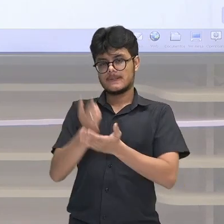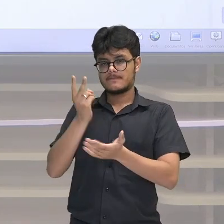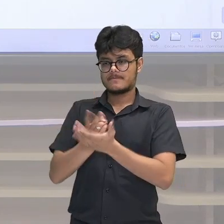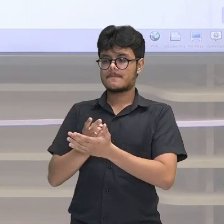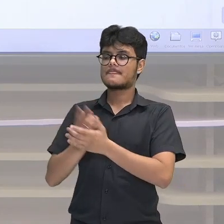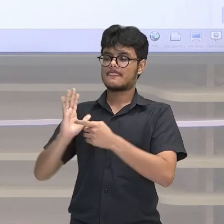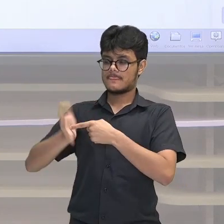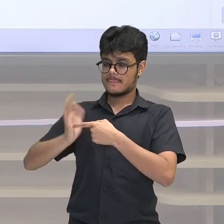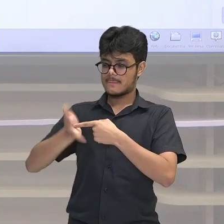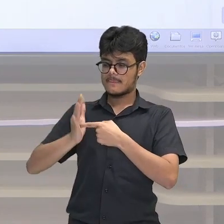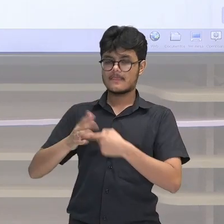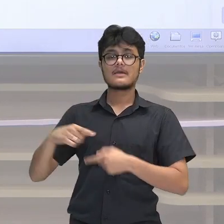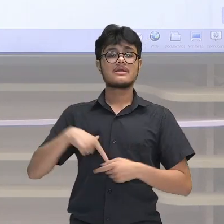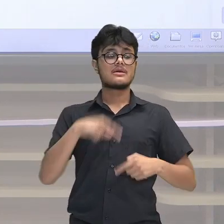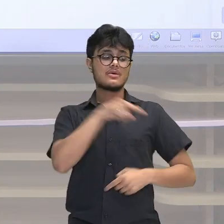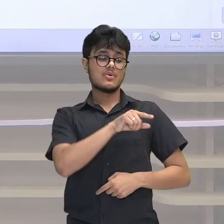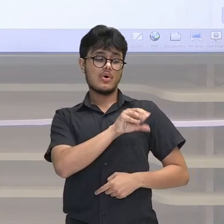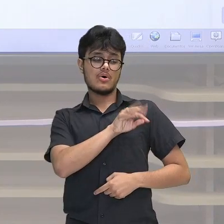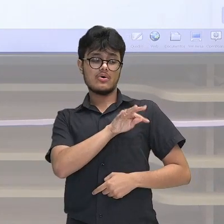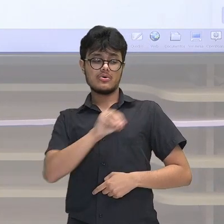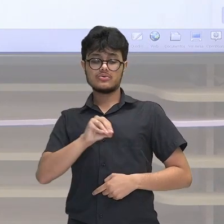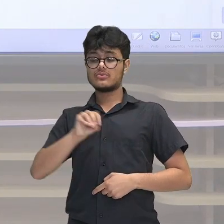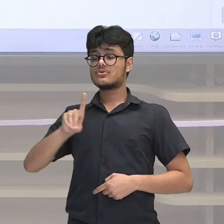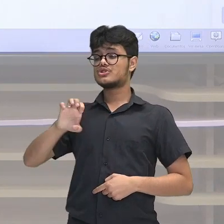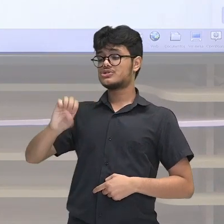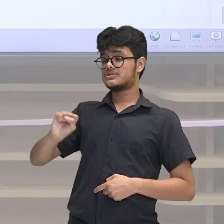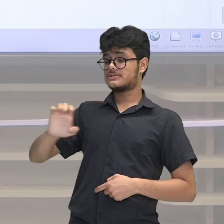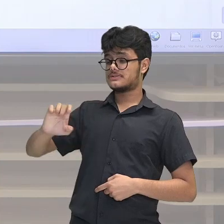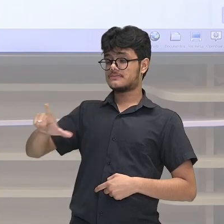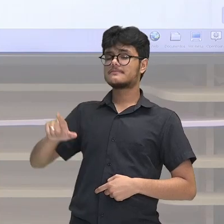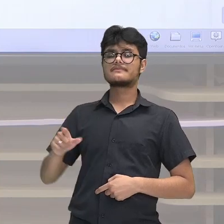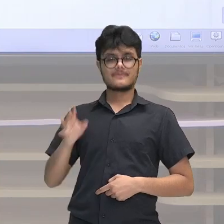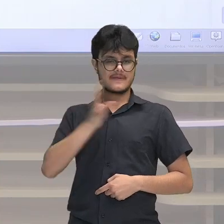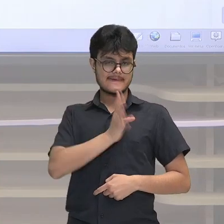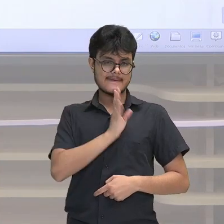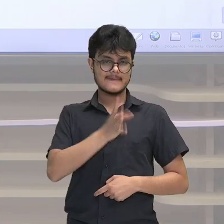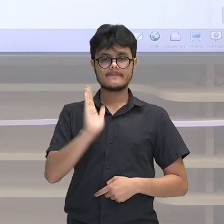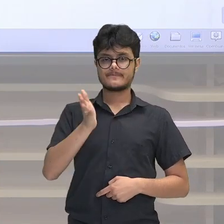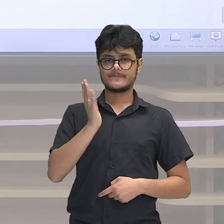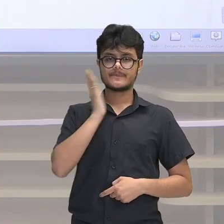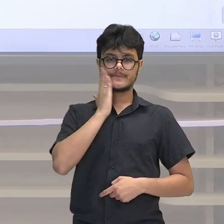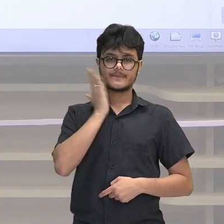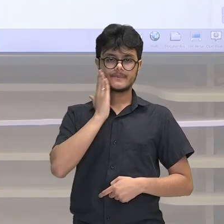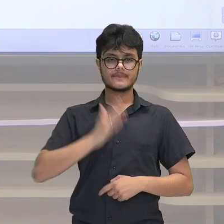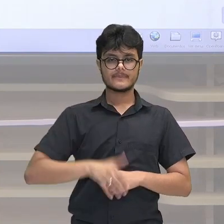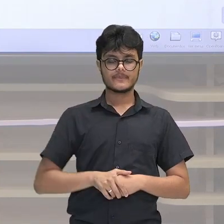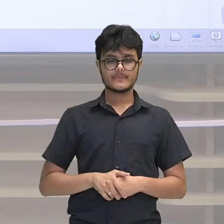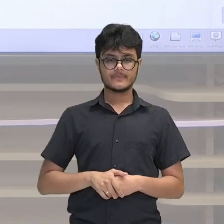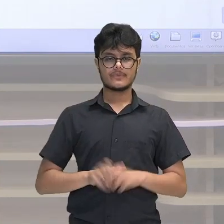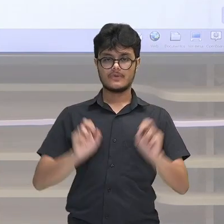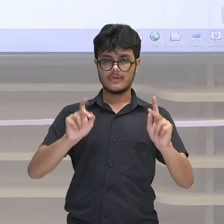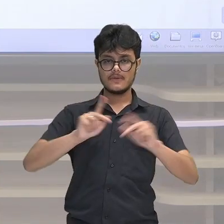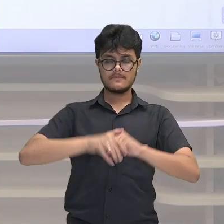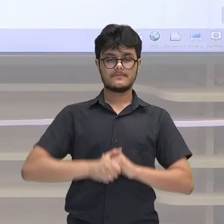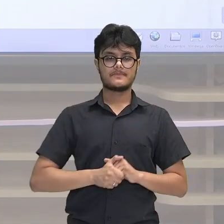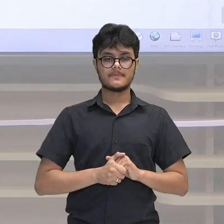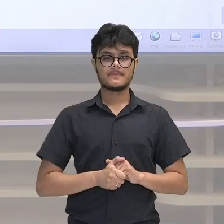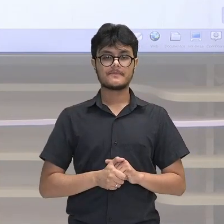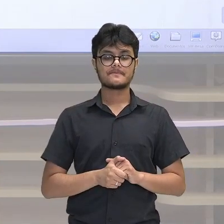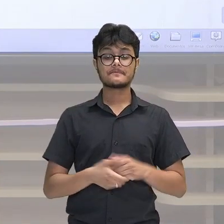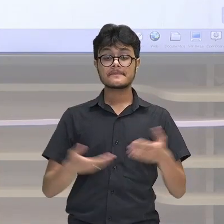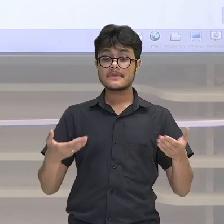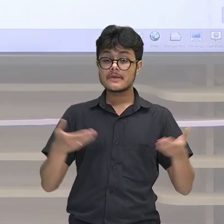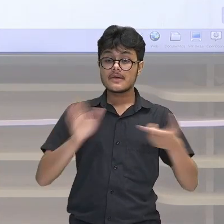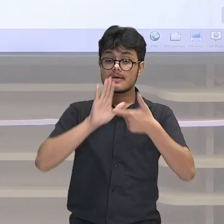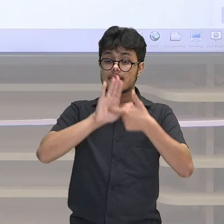motor de Otto e o ciclo motor de diesel. Puderam aí conhecer os dois tipos, certo? E agora eu vou trazer